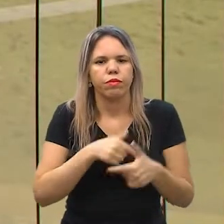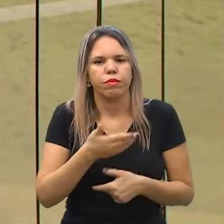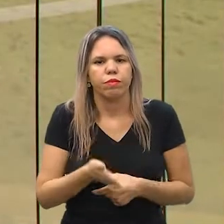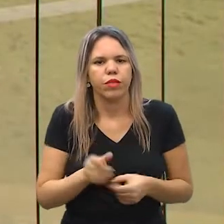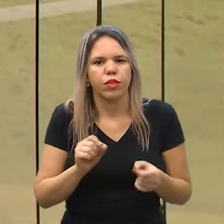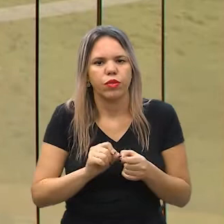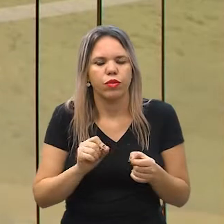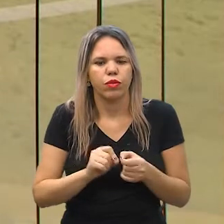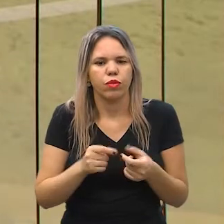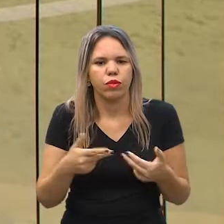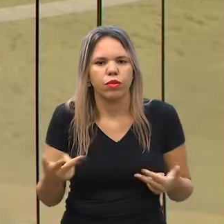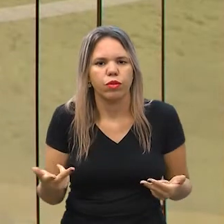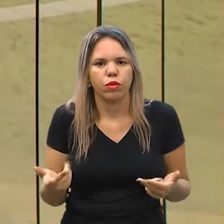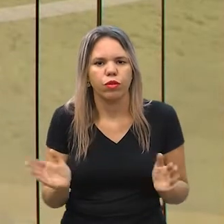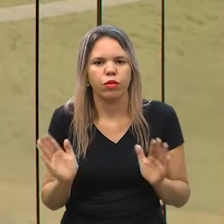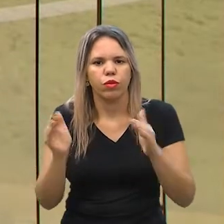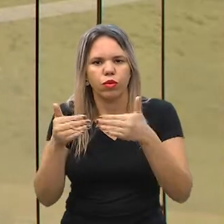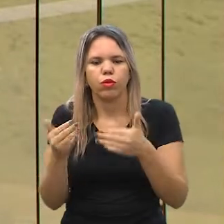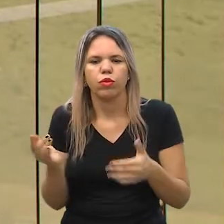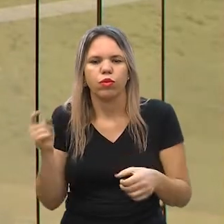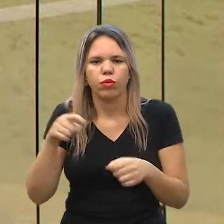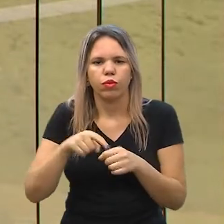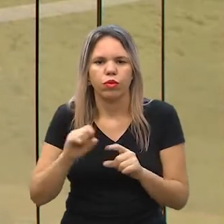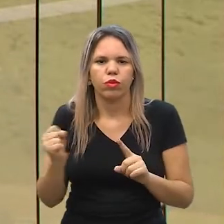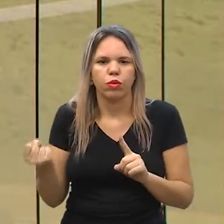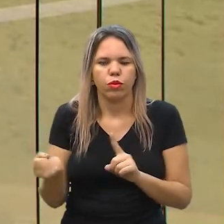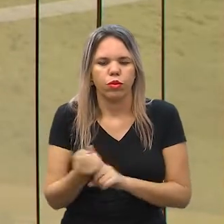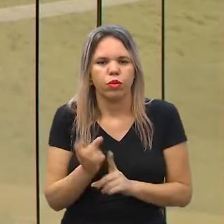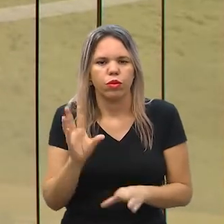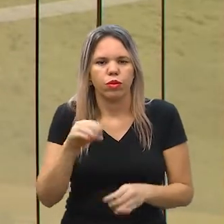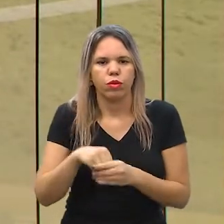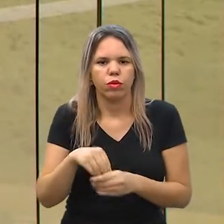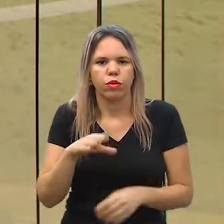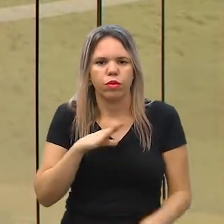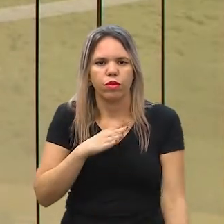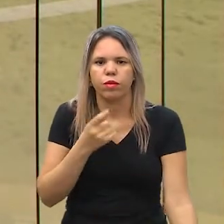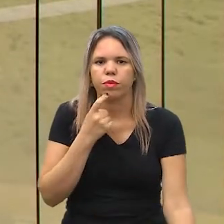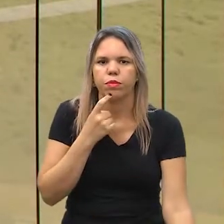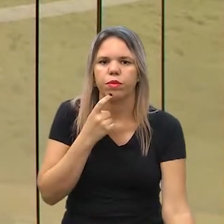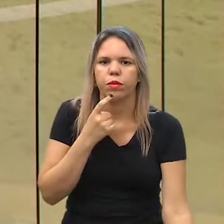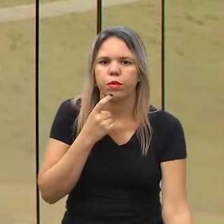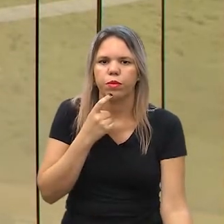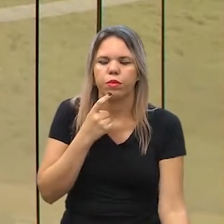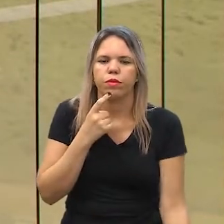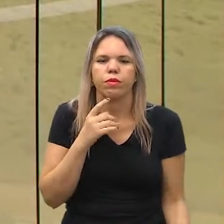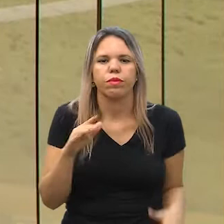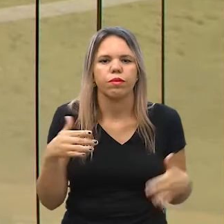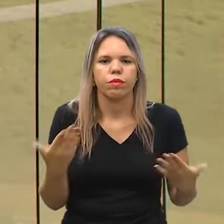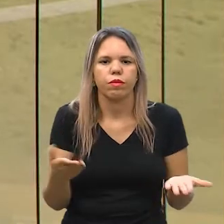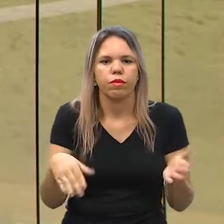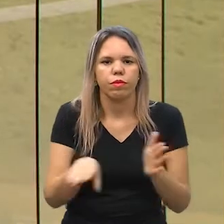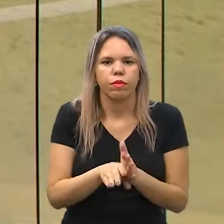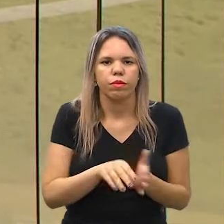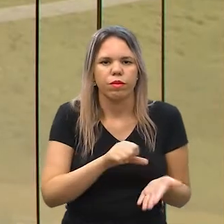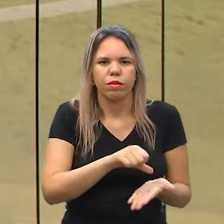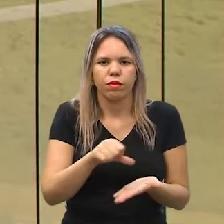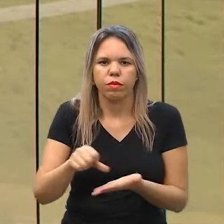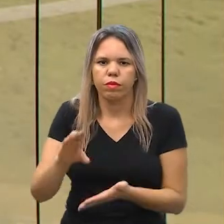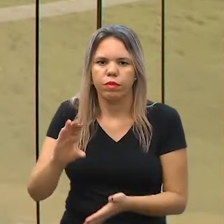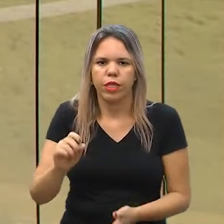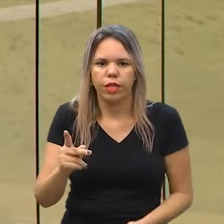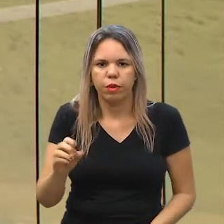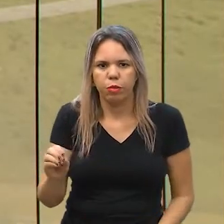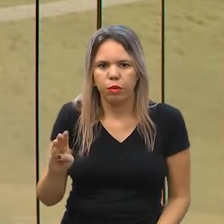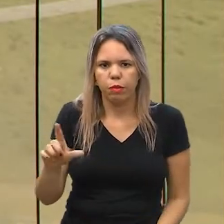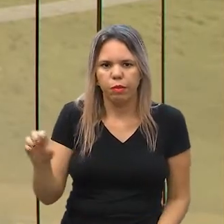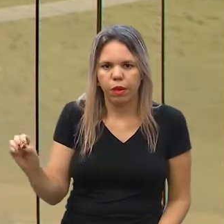de trabalhar, fazer alguma coisa voltada para o social, dentro da cidade de Campinas. Só que quando eu cheguei na região do